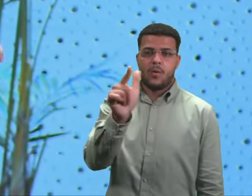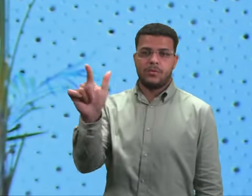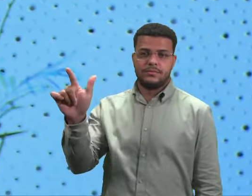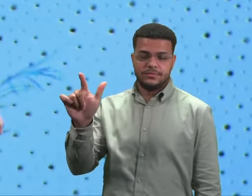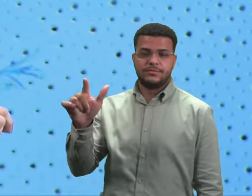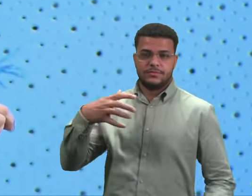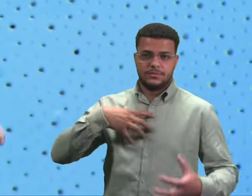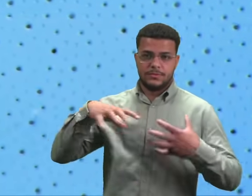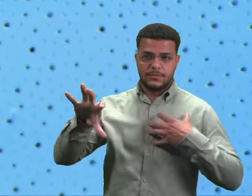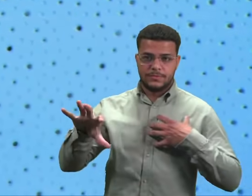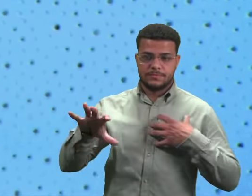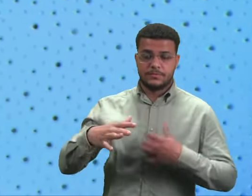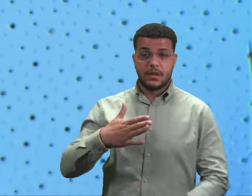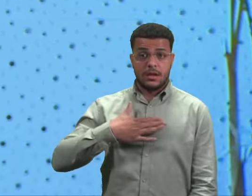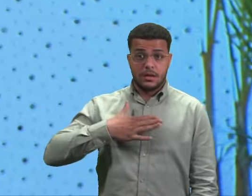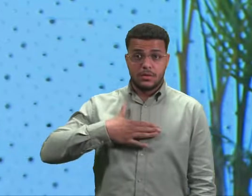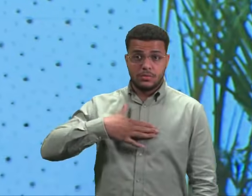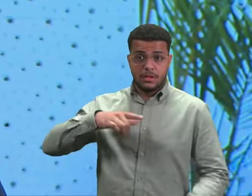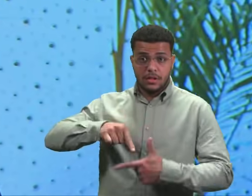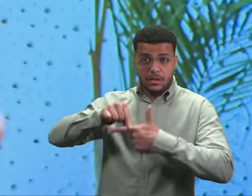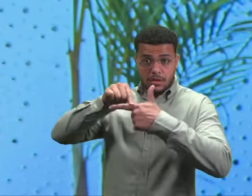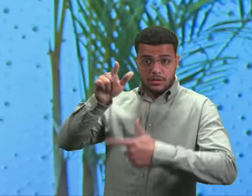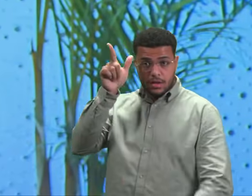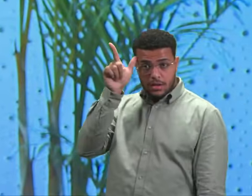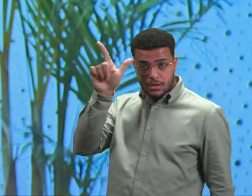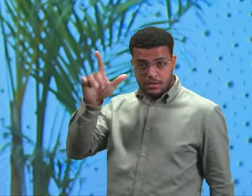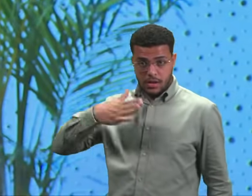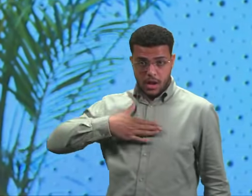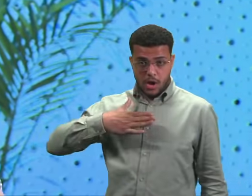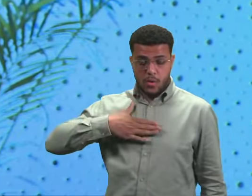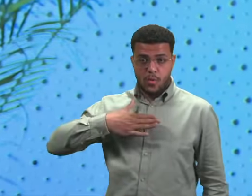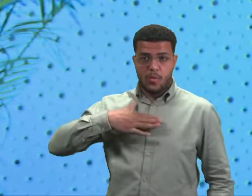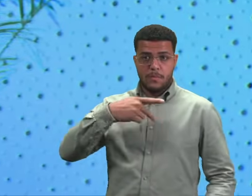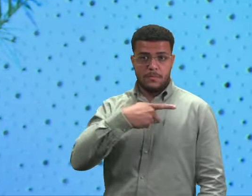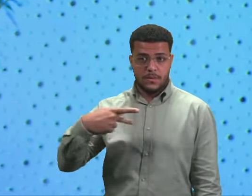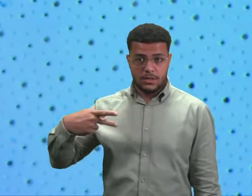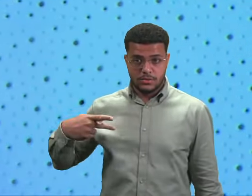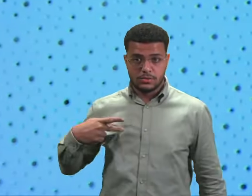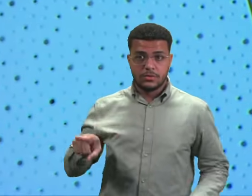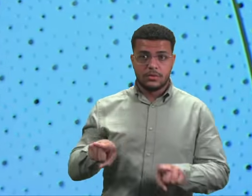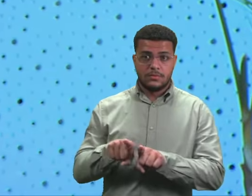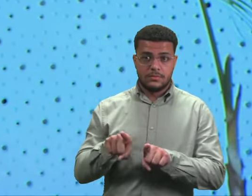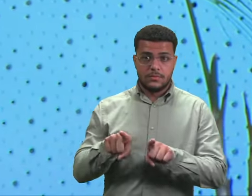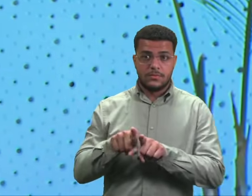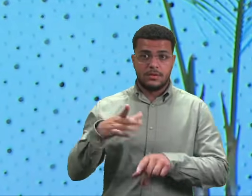Como líder da igreja, um líder da igreja, como pastor dessa igreja também,